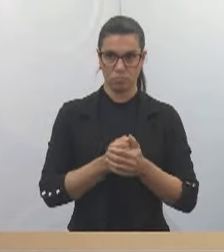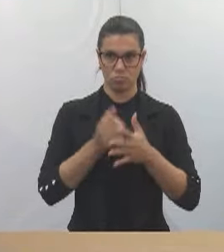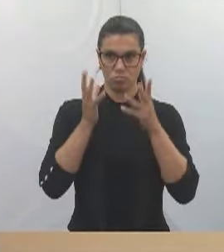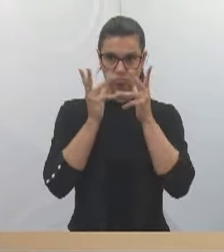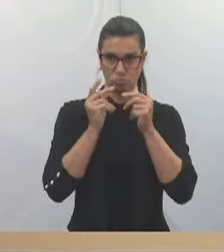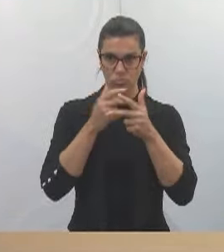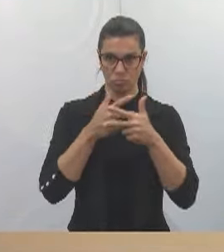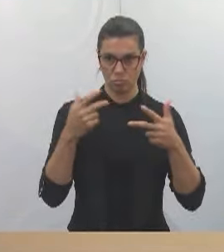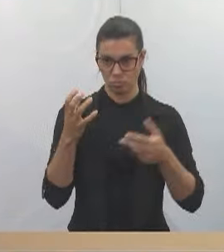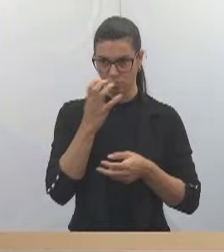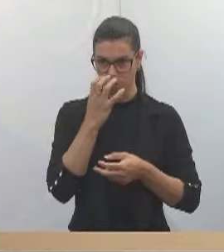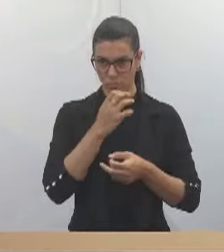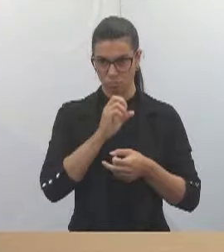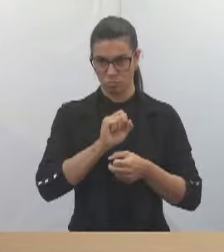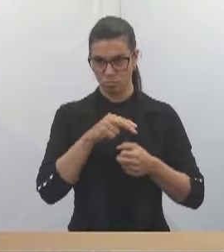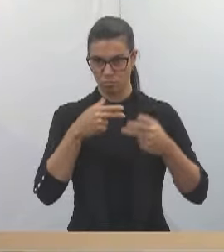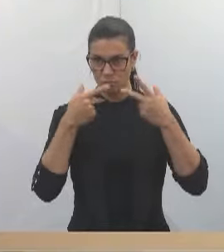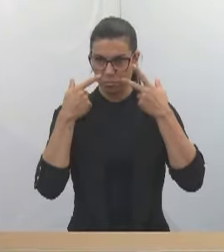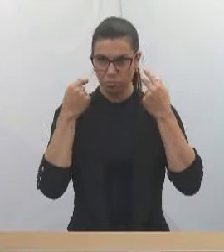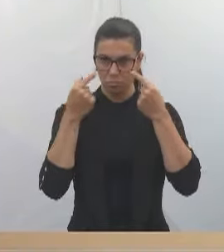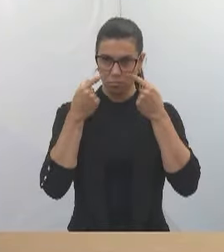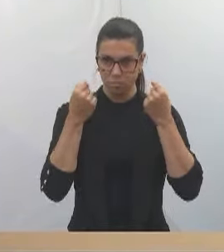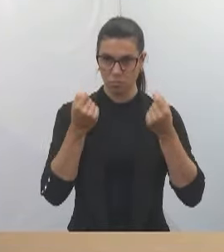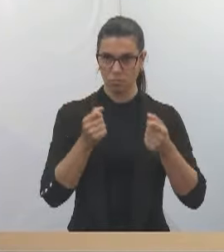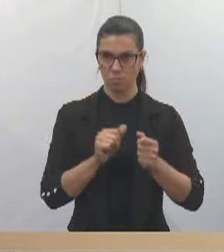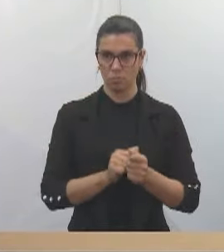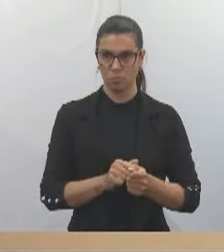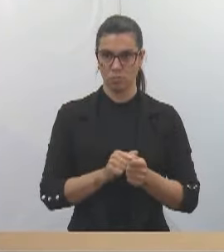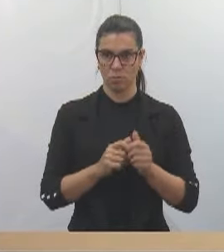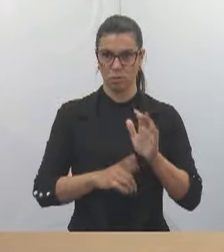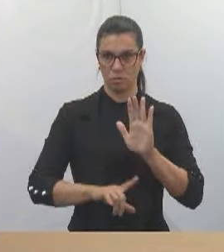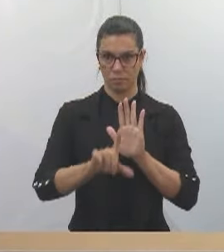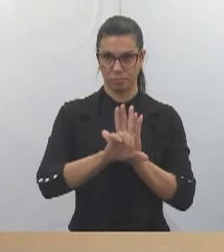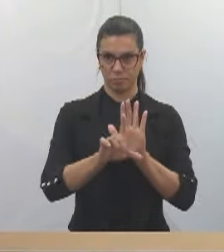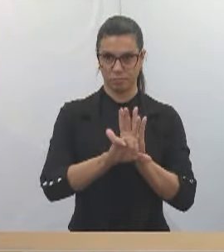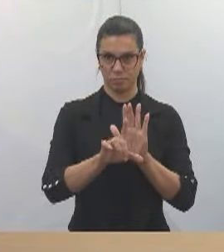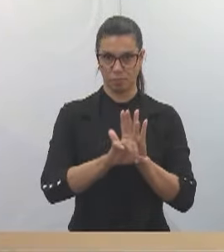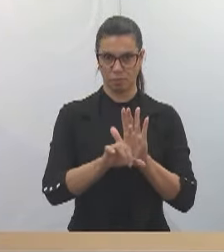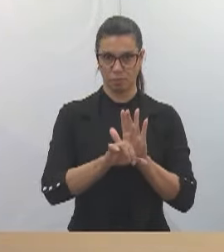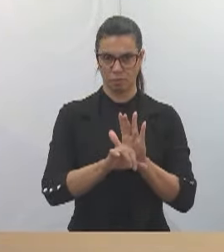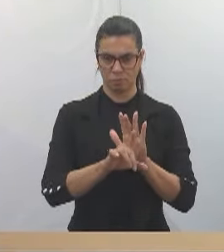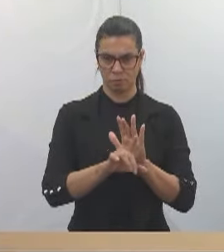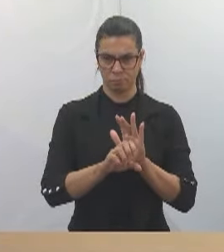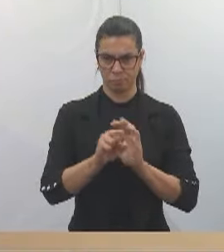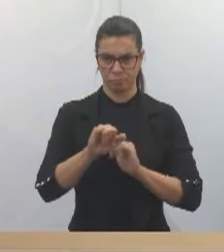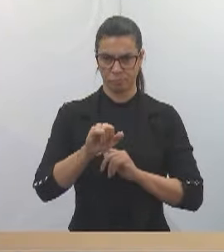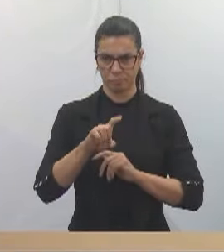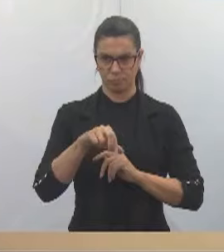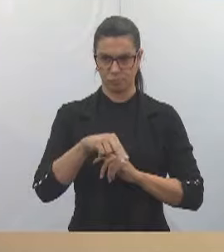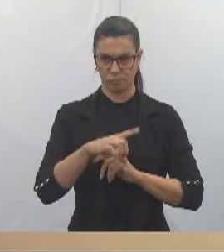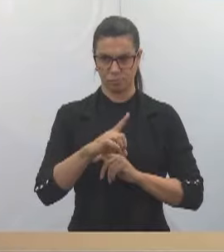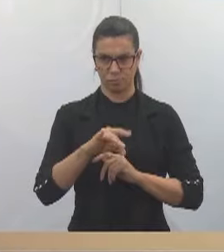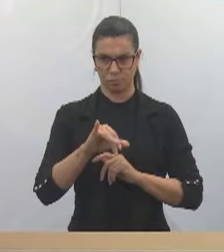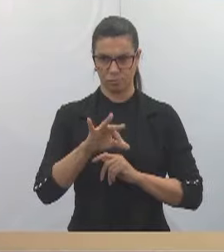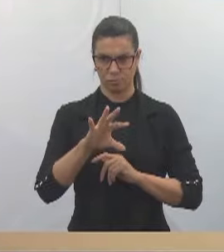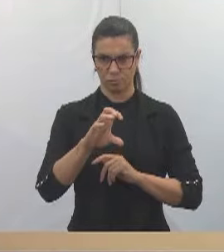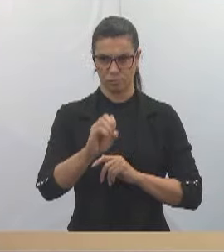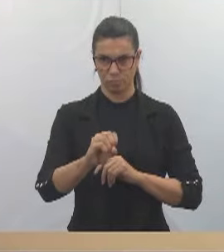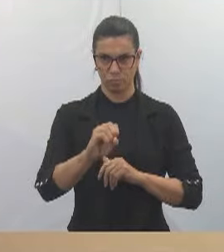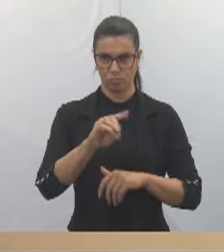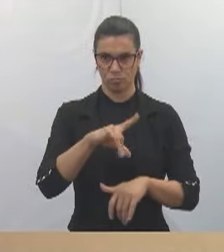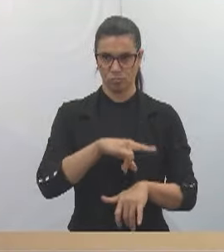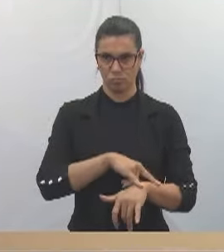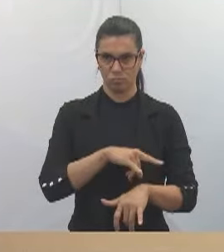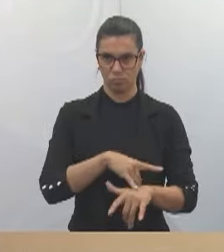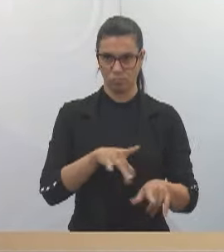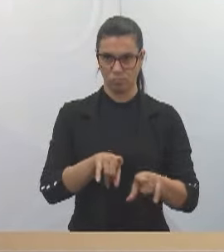condominial e nos mesmos, por lei, os senhores síndicos fiscais sanitários animais